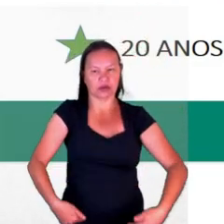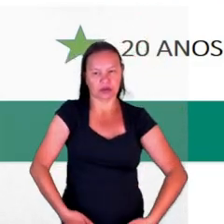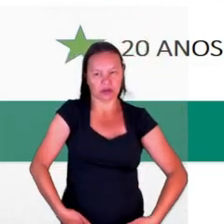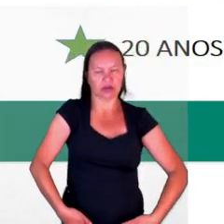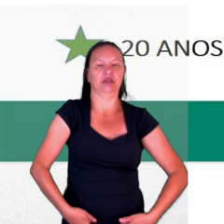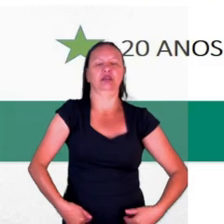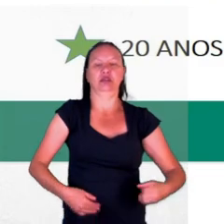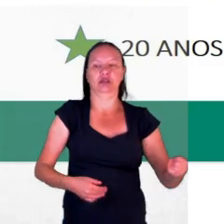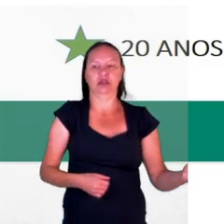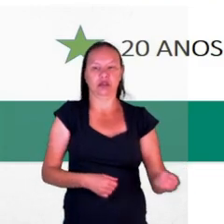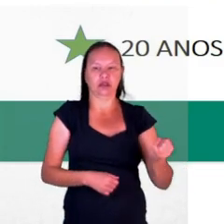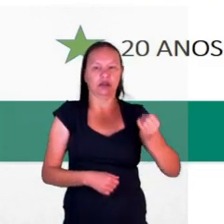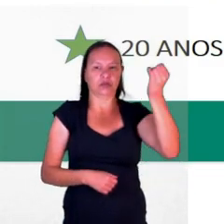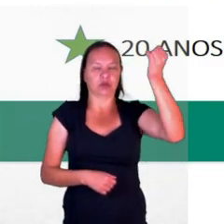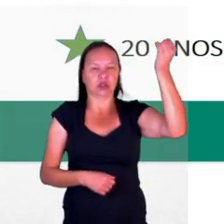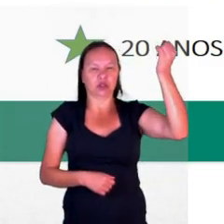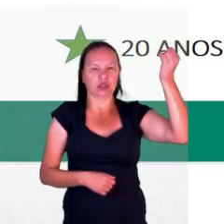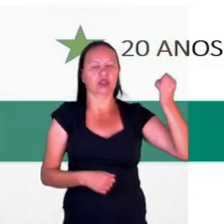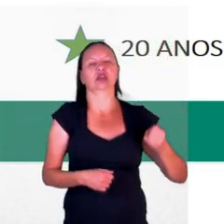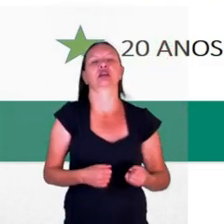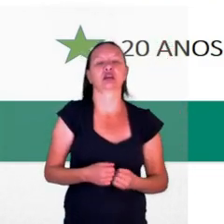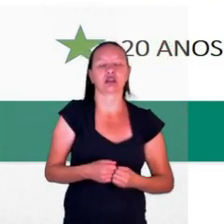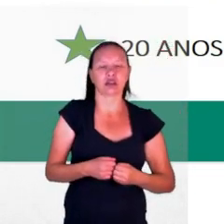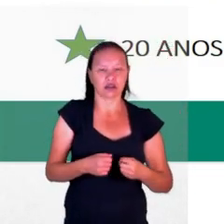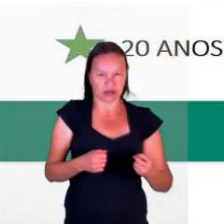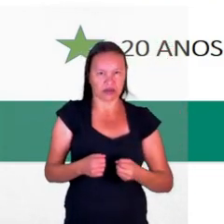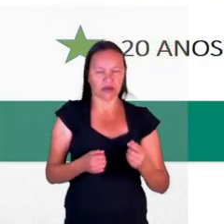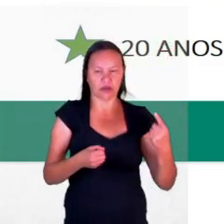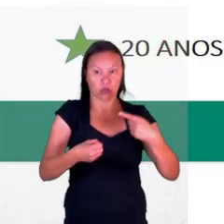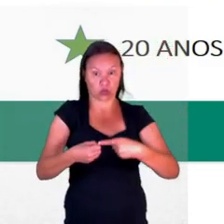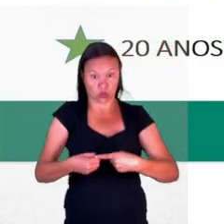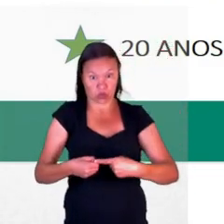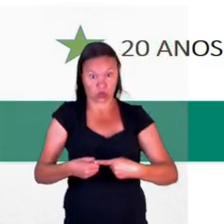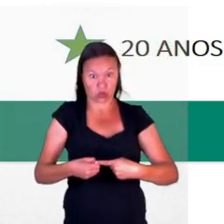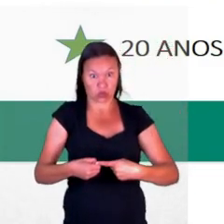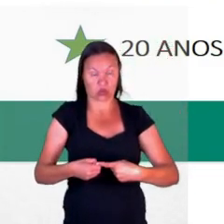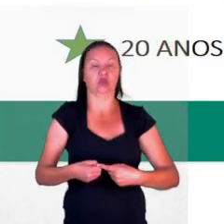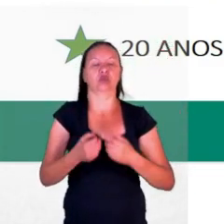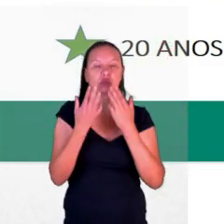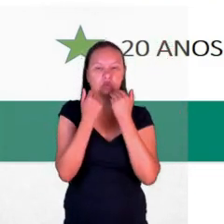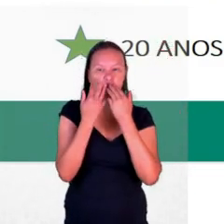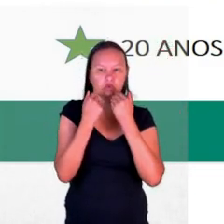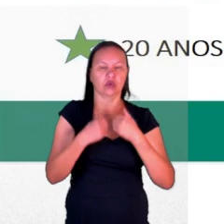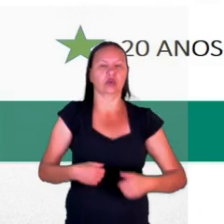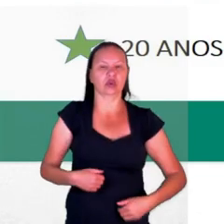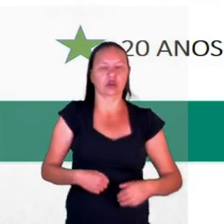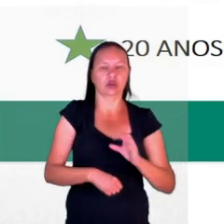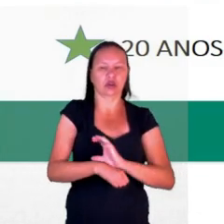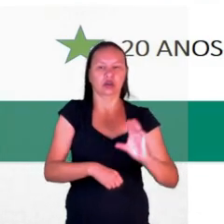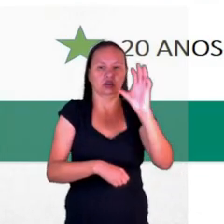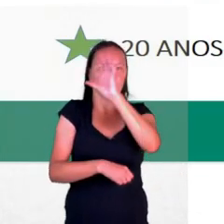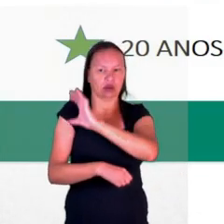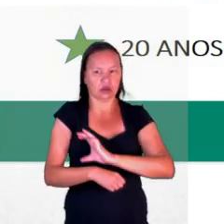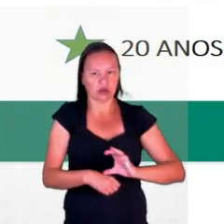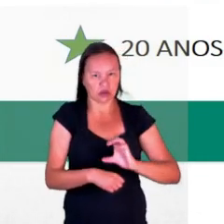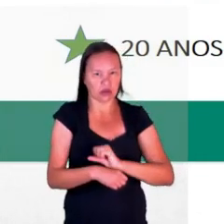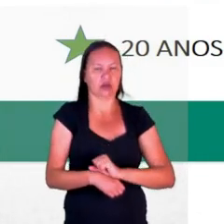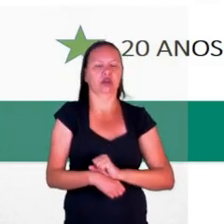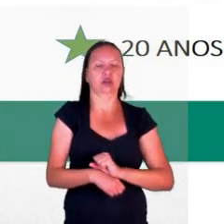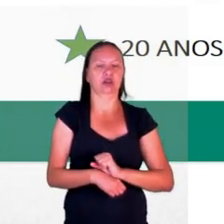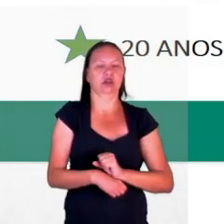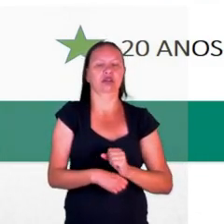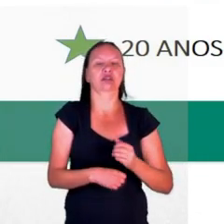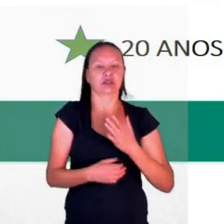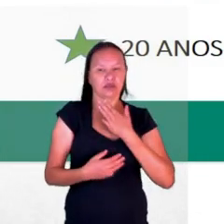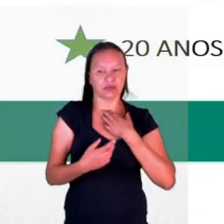grande oportunidade eh de reflexão né Tá colocada inclusive como agenda internacional do comitê de segurança alimentar como agenda Nossa